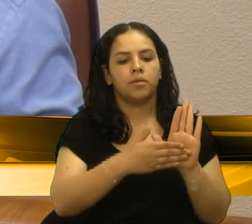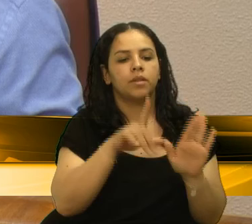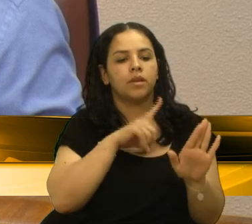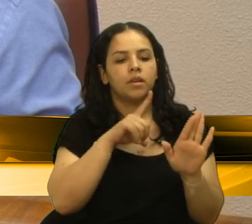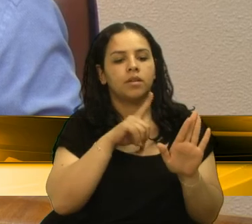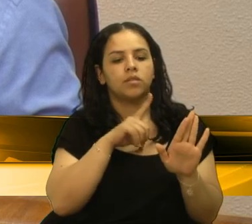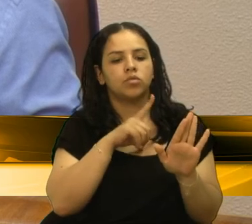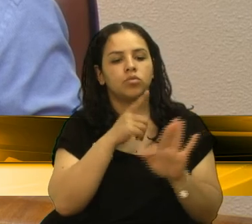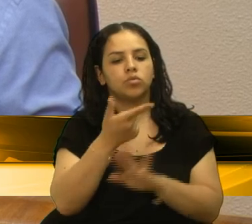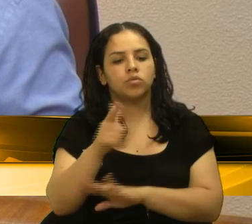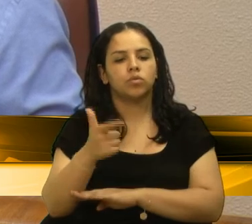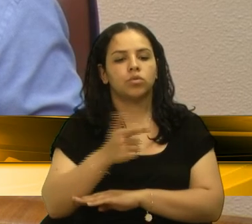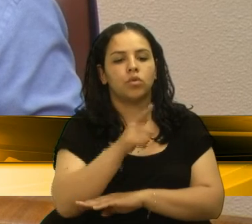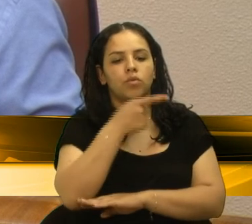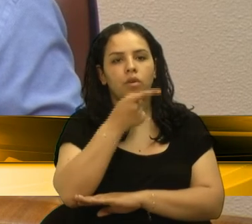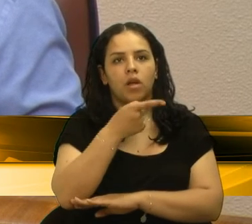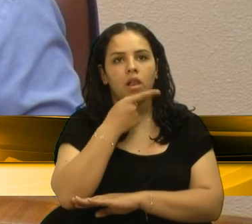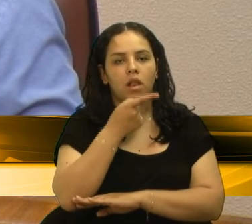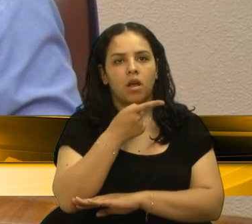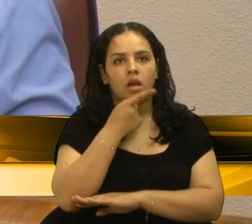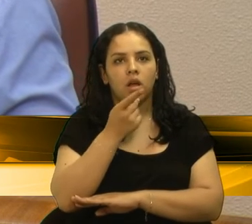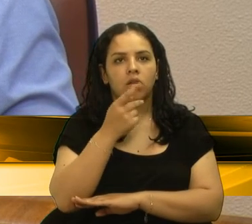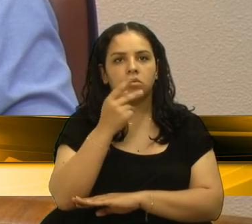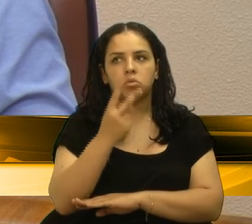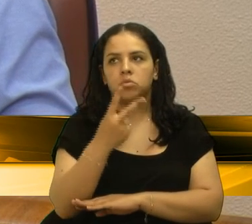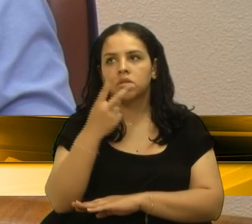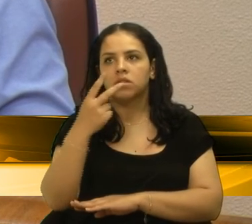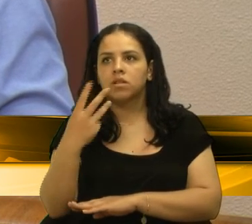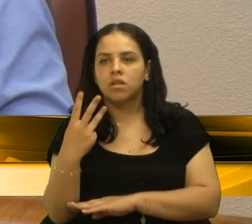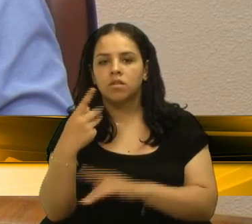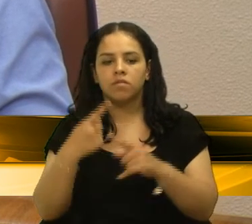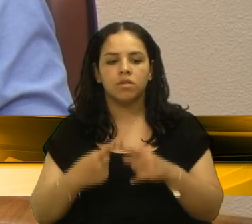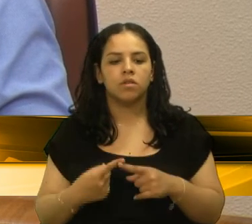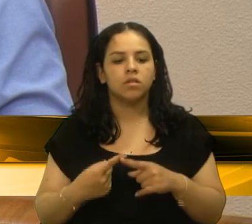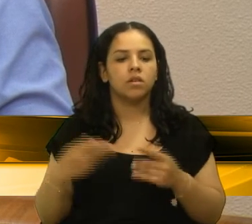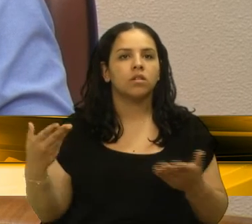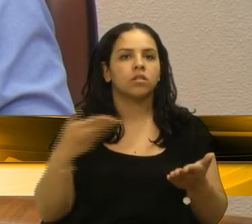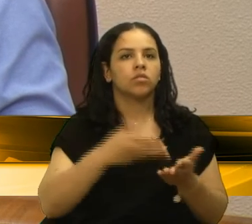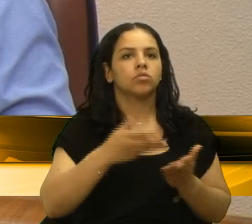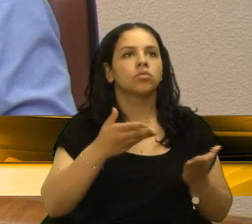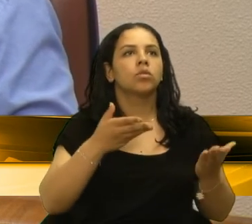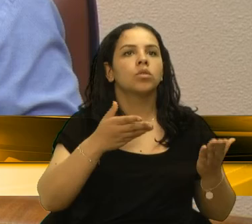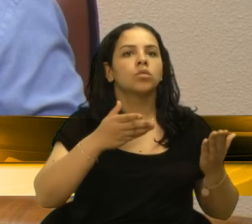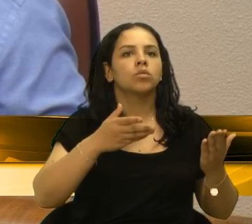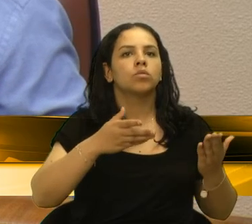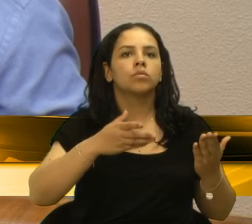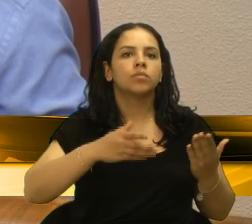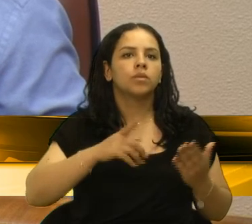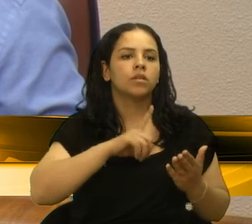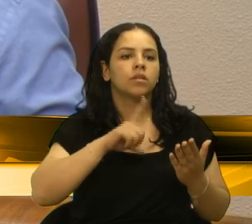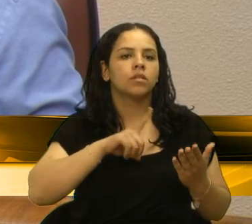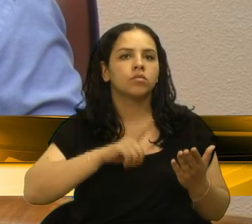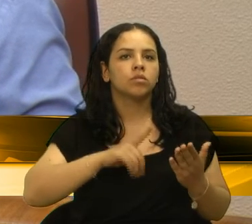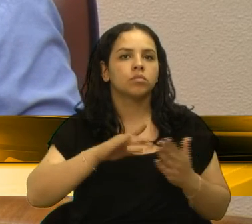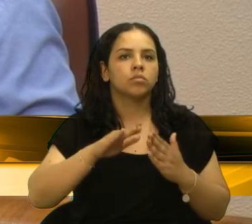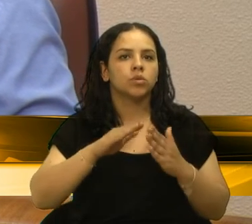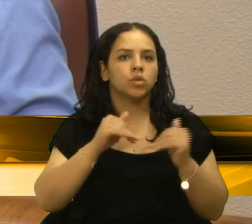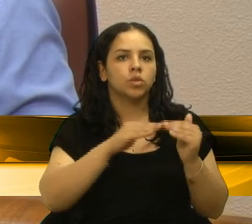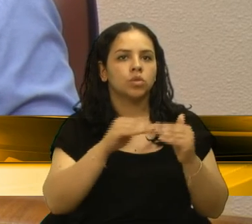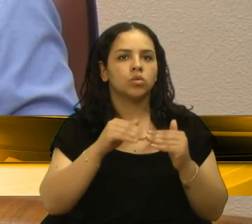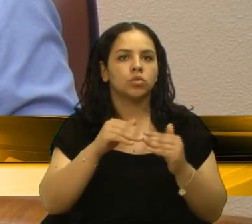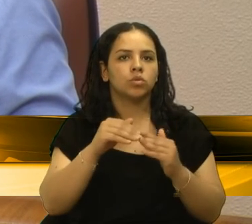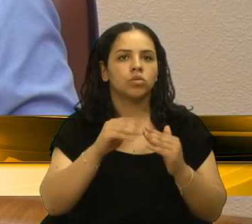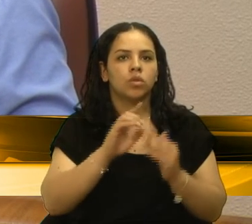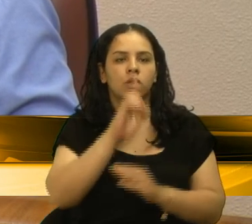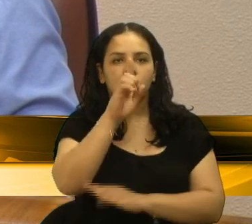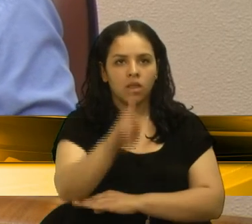esses certames pelo menos 2, 3 vezes até chegar ao ponto de fazer uma contratação direta, porque não apareceu fornecedor